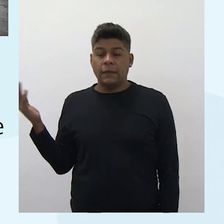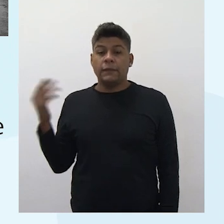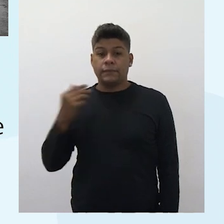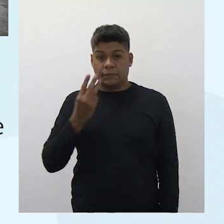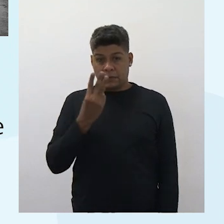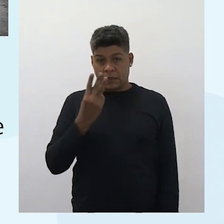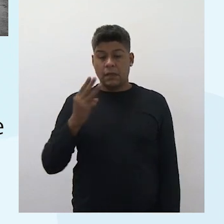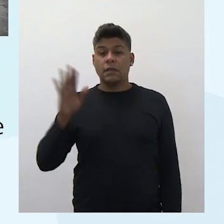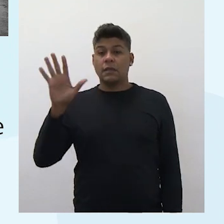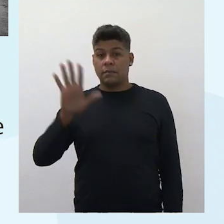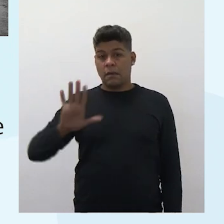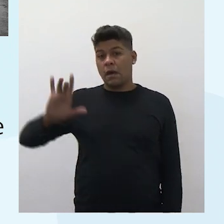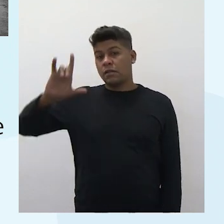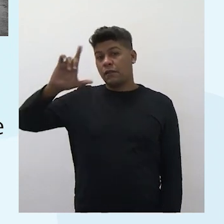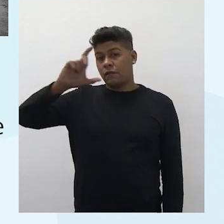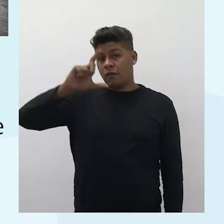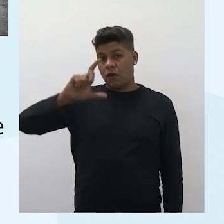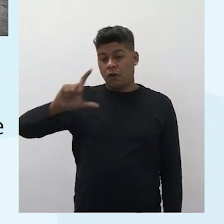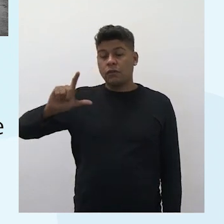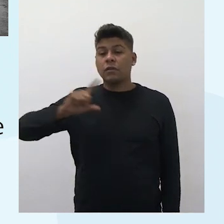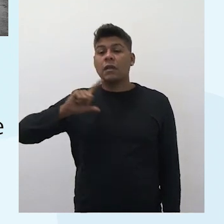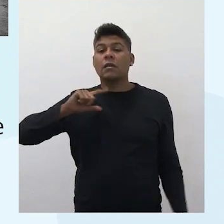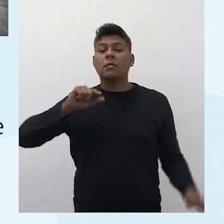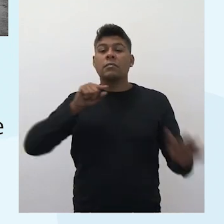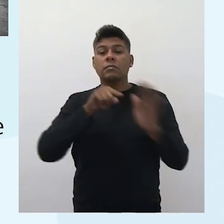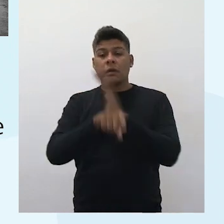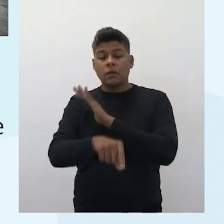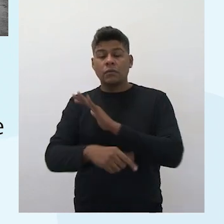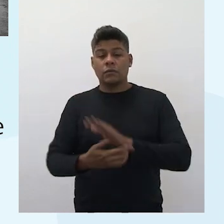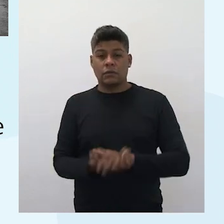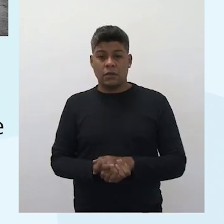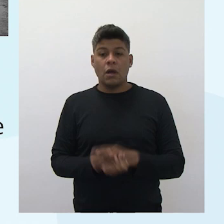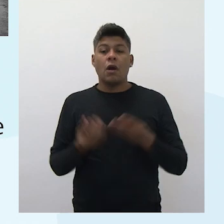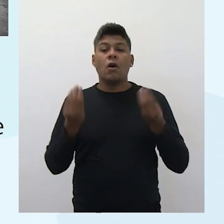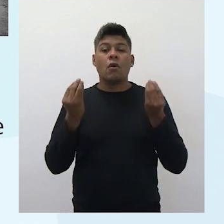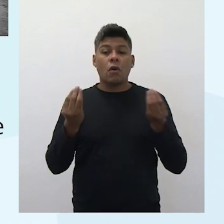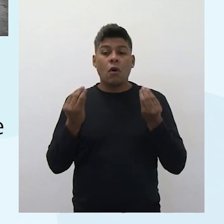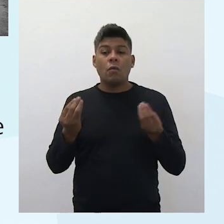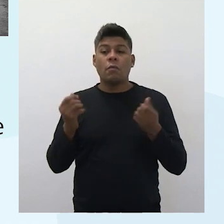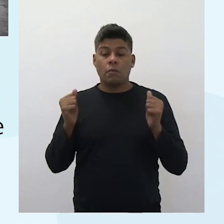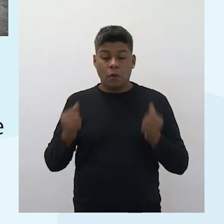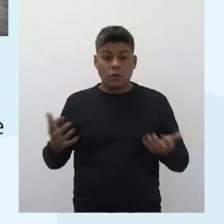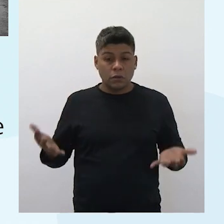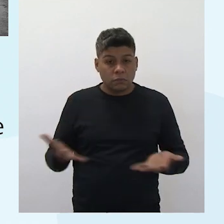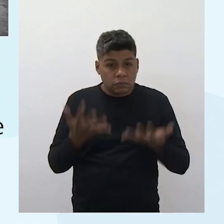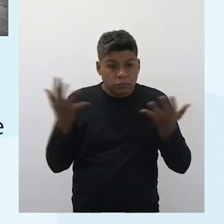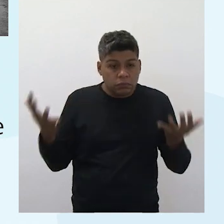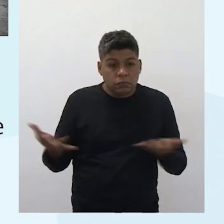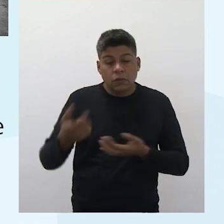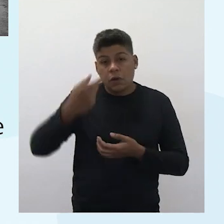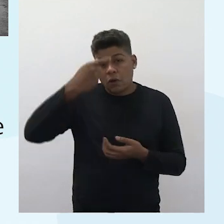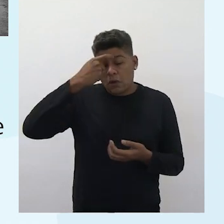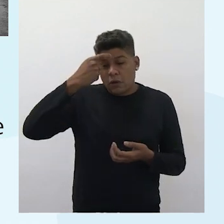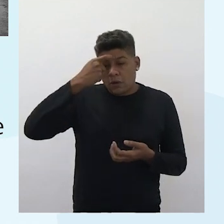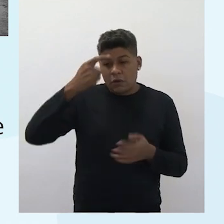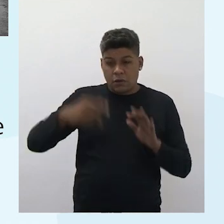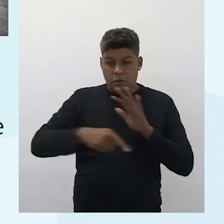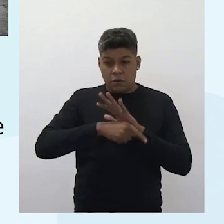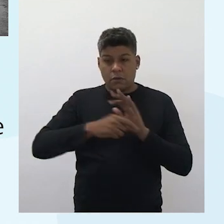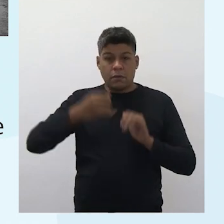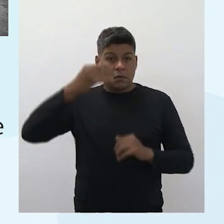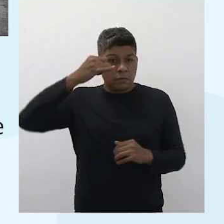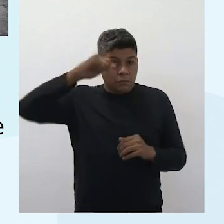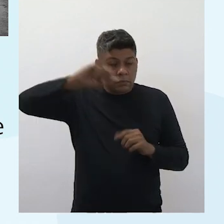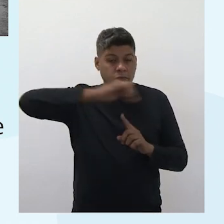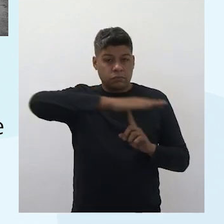imagens, 3 fotos, e tem um seguinte questionamento. Como podemos promover a conscientização sobre a preservação